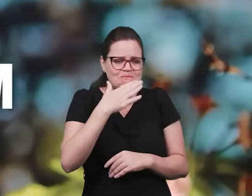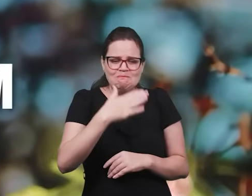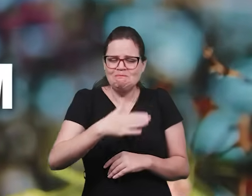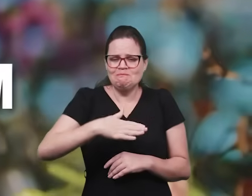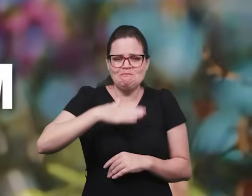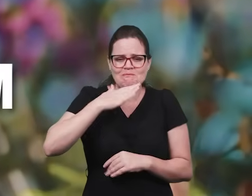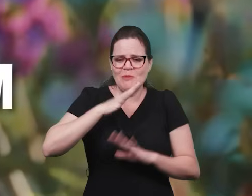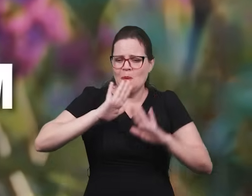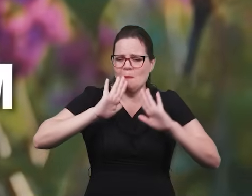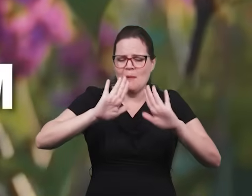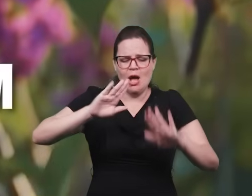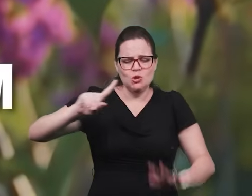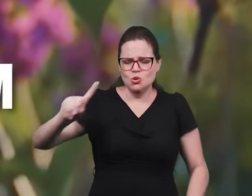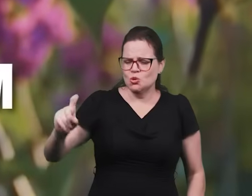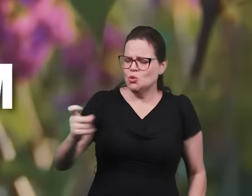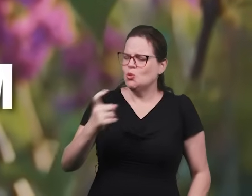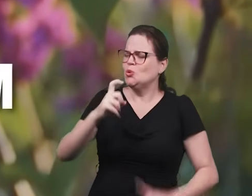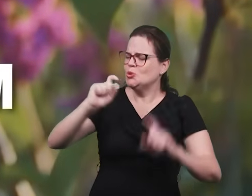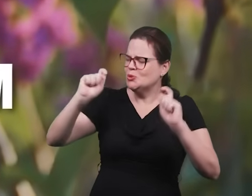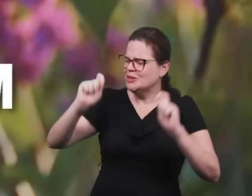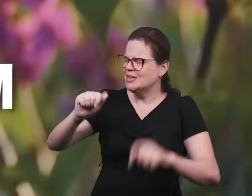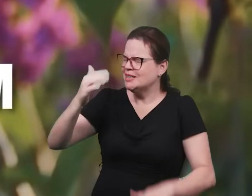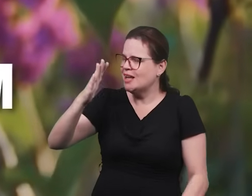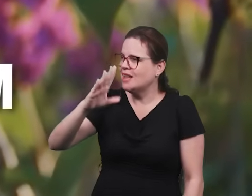teus braços